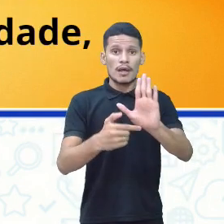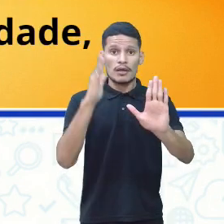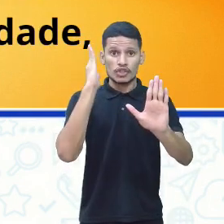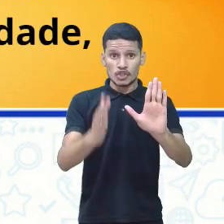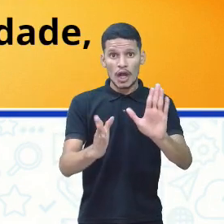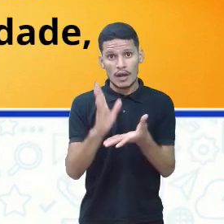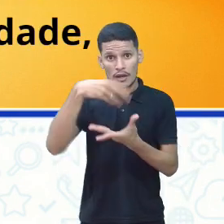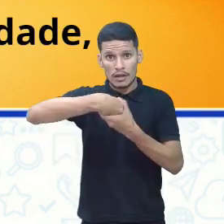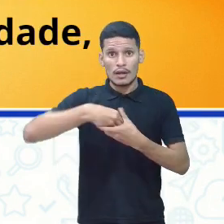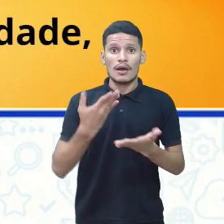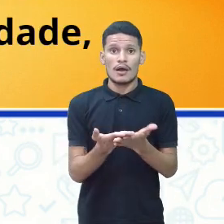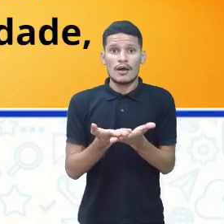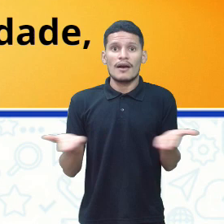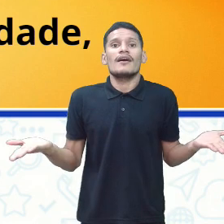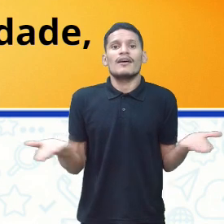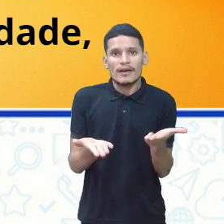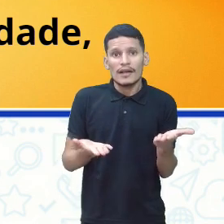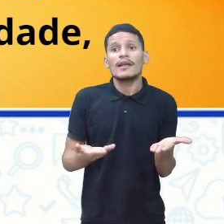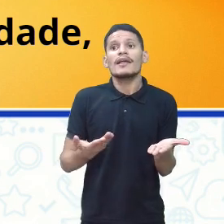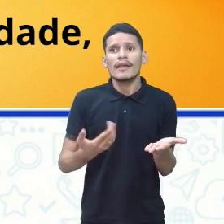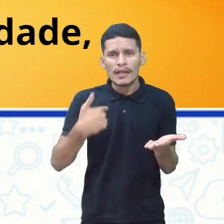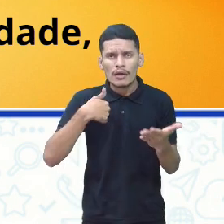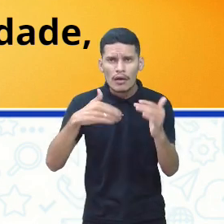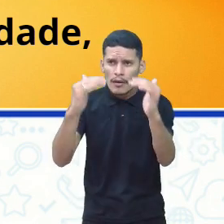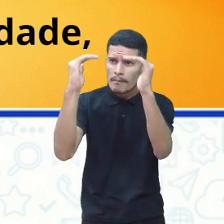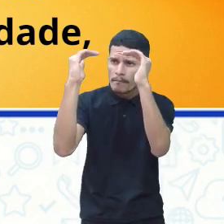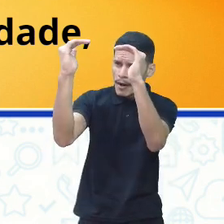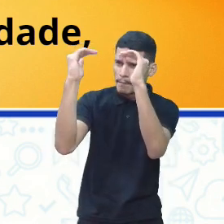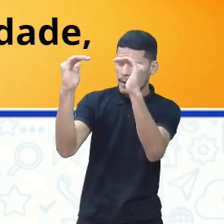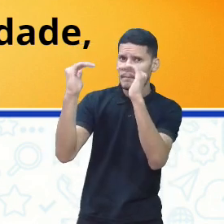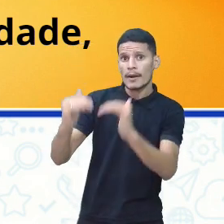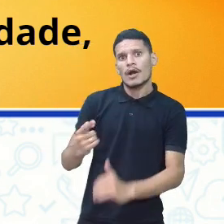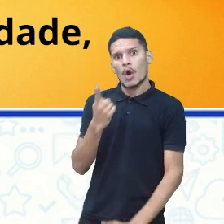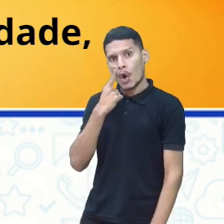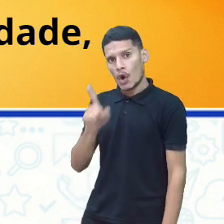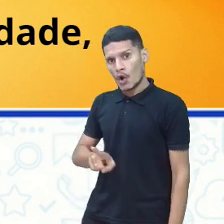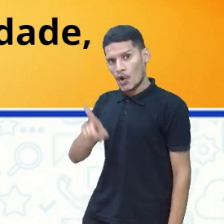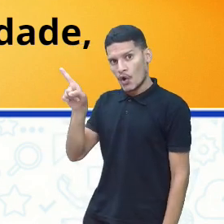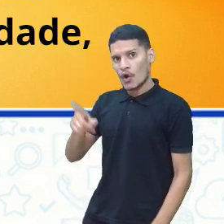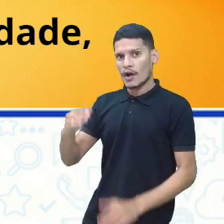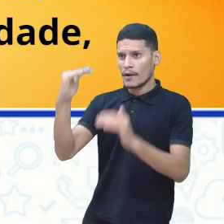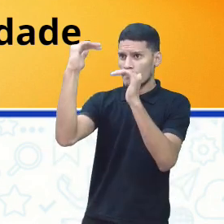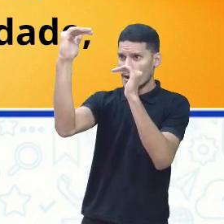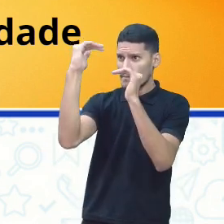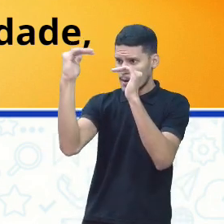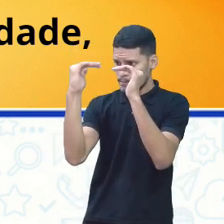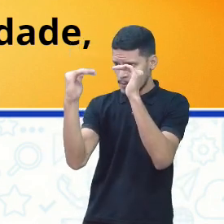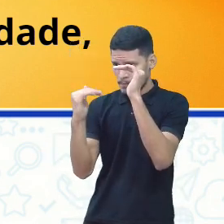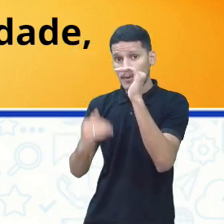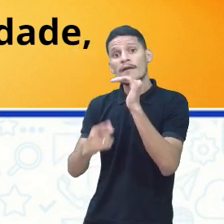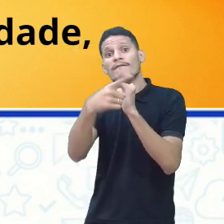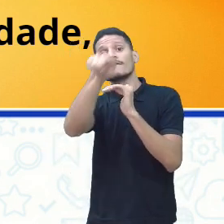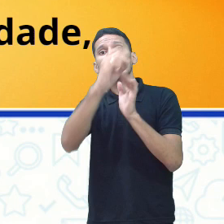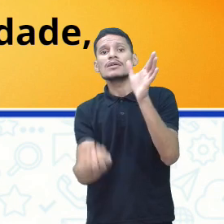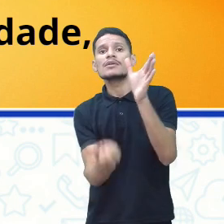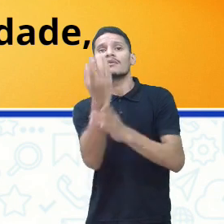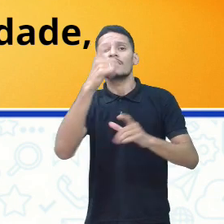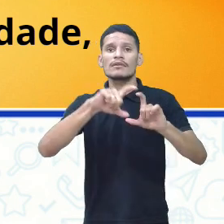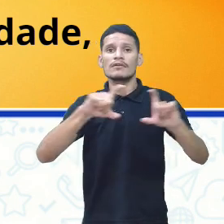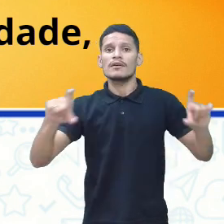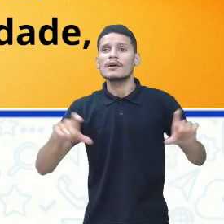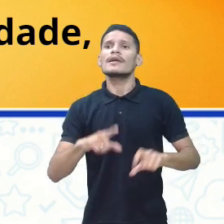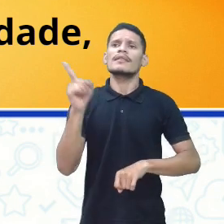apresentados nessa aula. Então, eu listei eles aqui para vocês. Né? Vocês construam lá um exemplo, né? Com advérbio